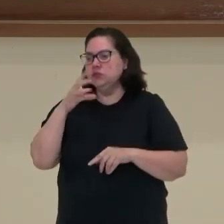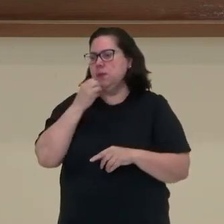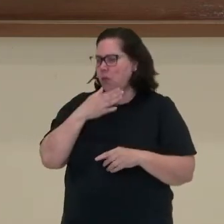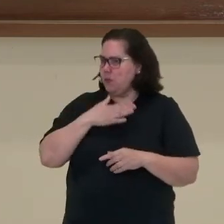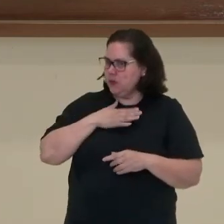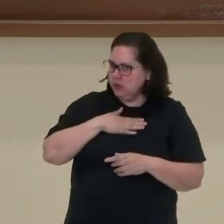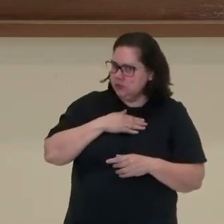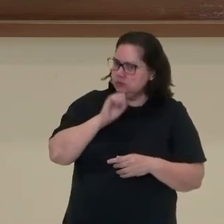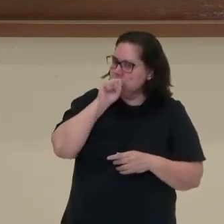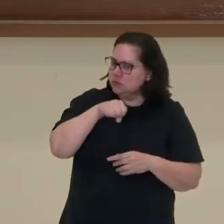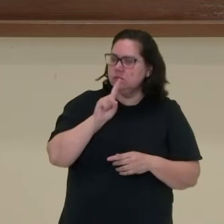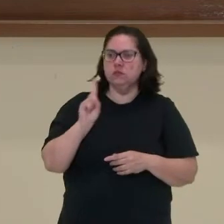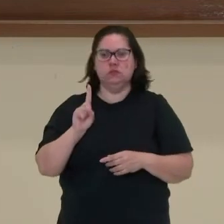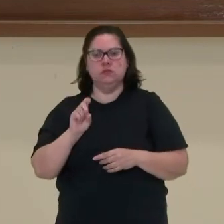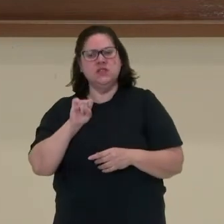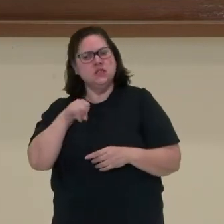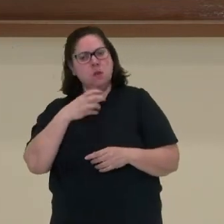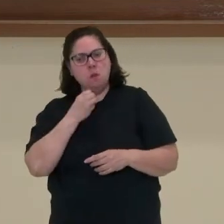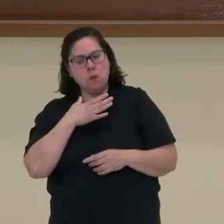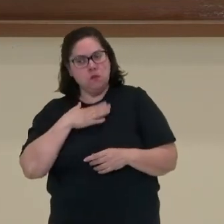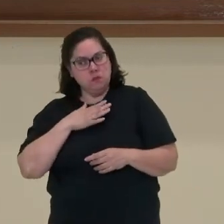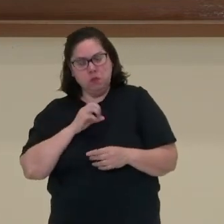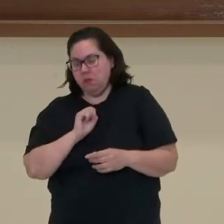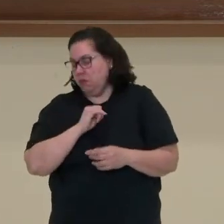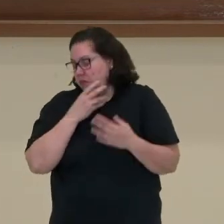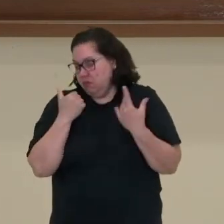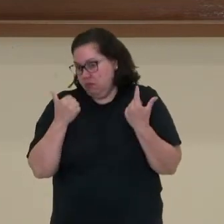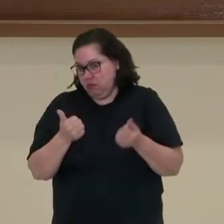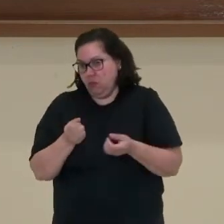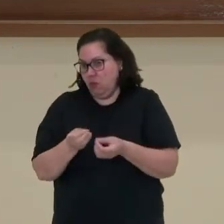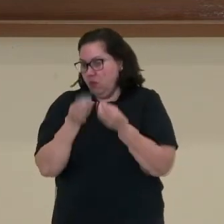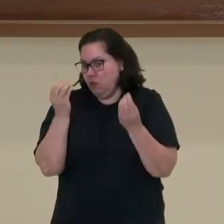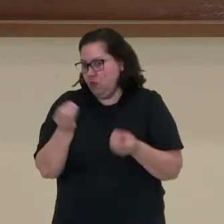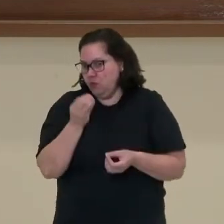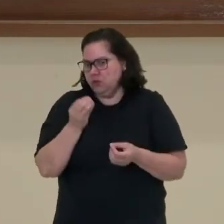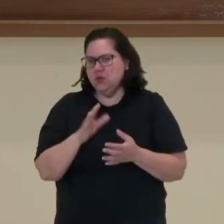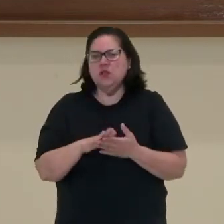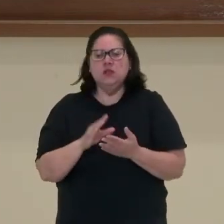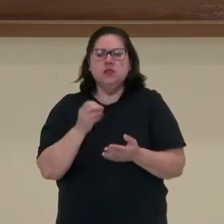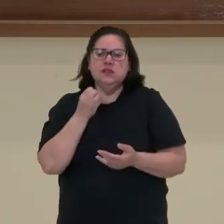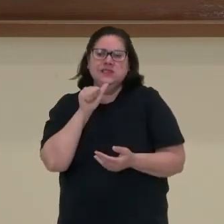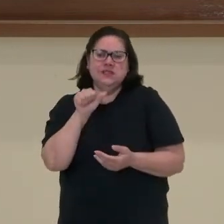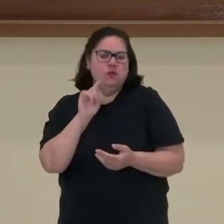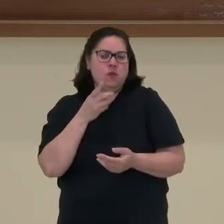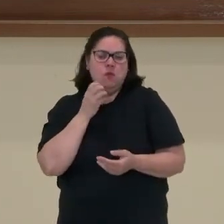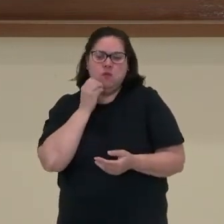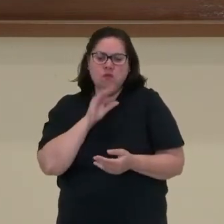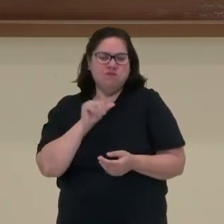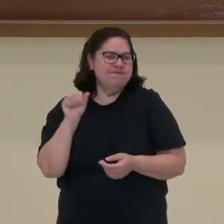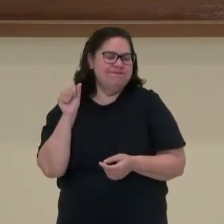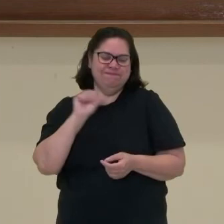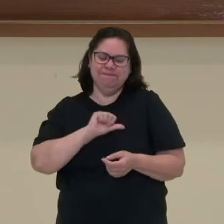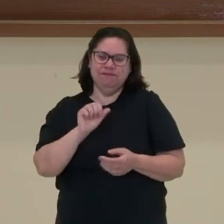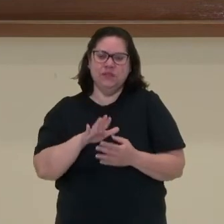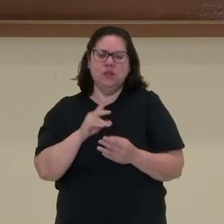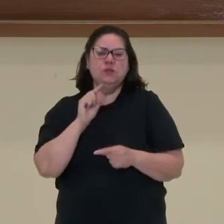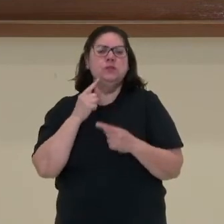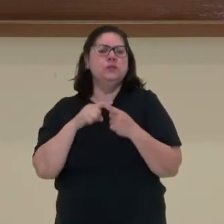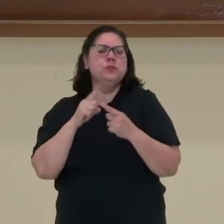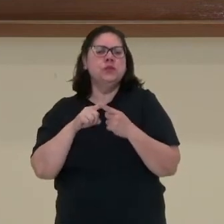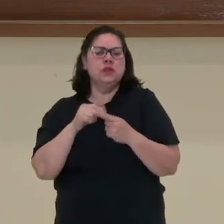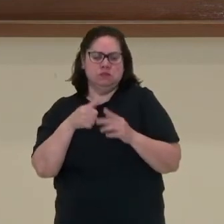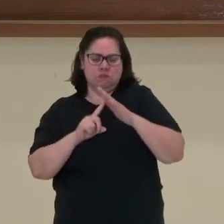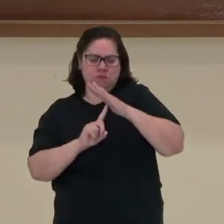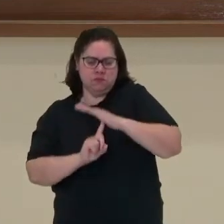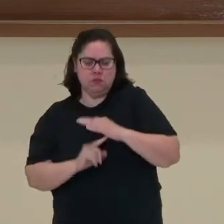mim? Sim ou não? Se for bom para você, ótimo, utilize, mas se não for bom, não vale a pena. Então isso, o que é o motivo da depressão